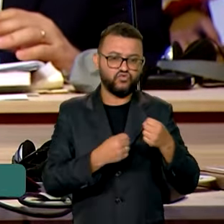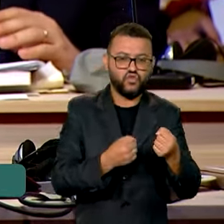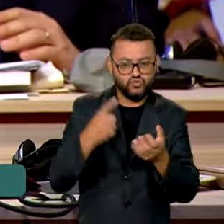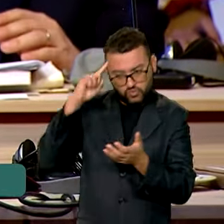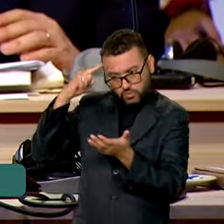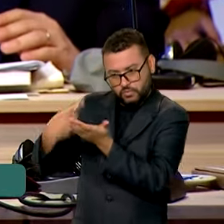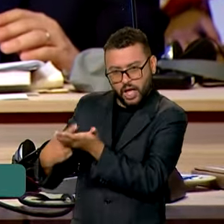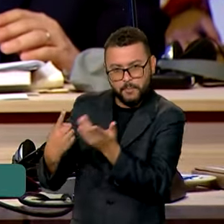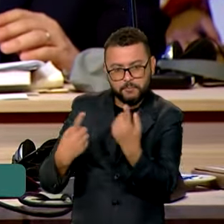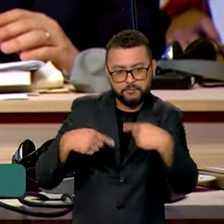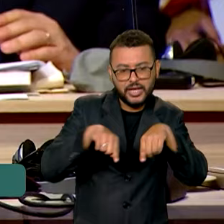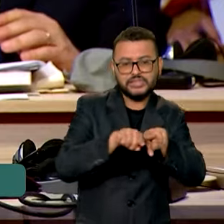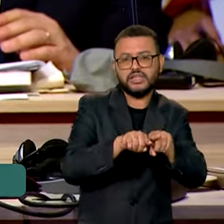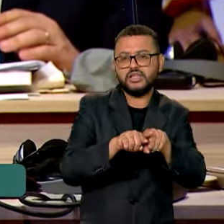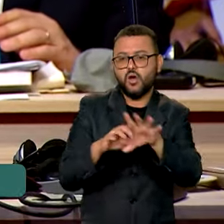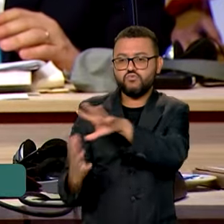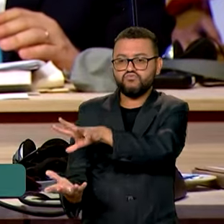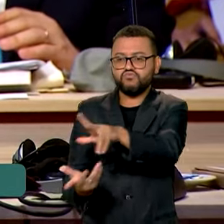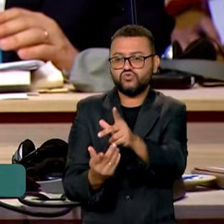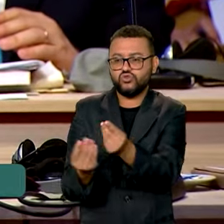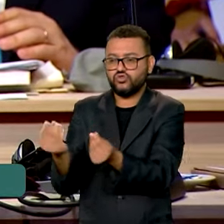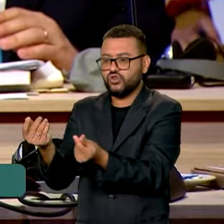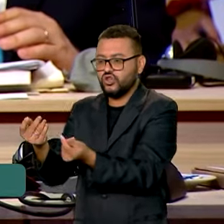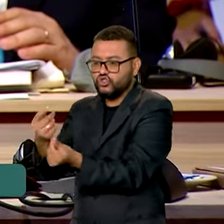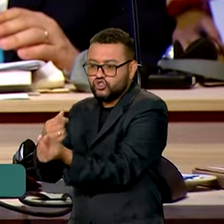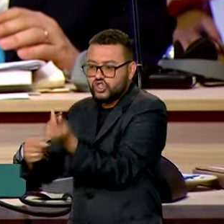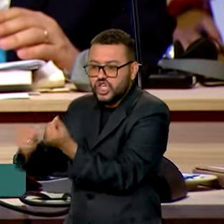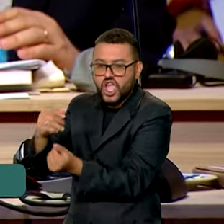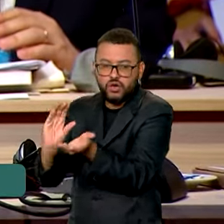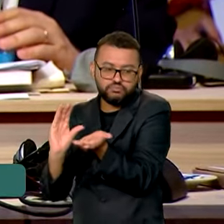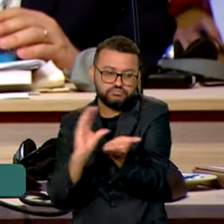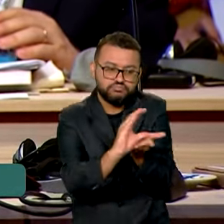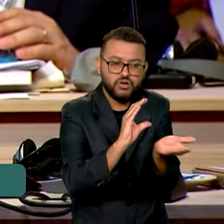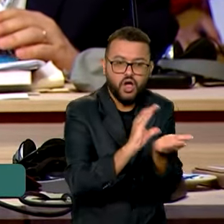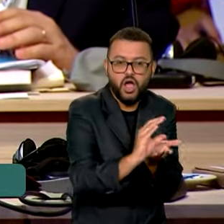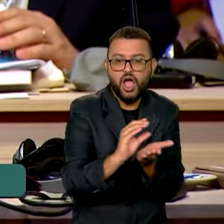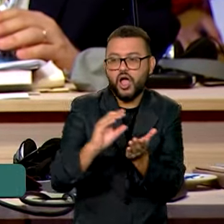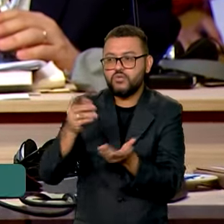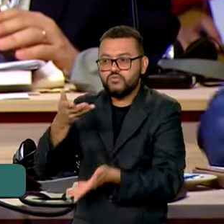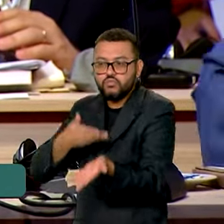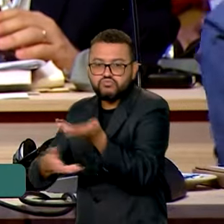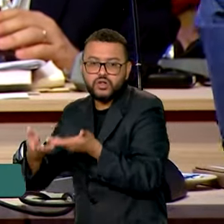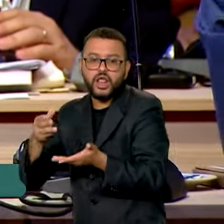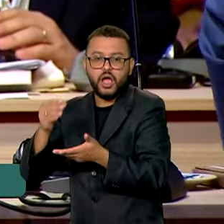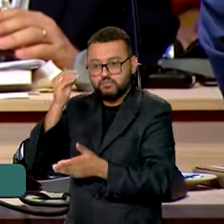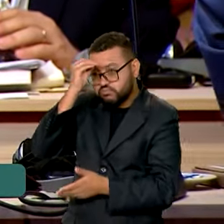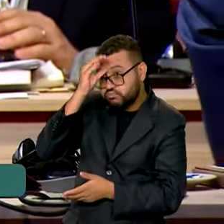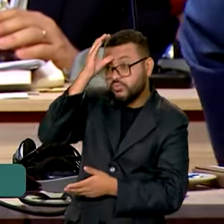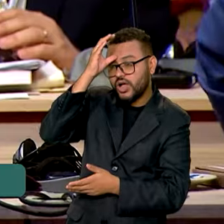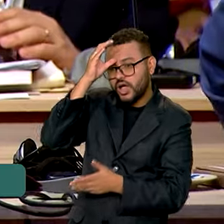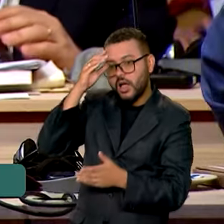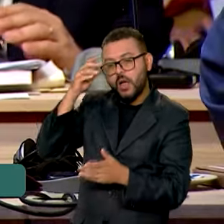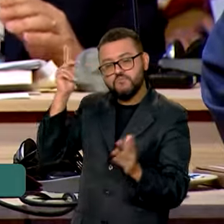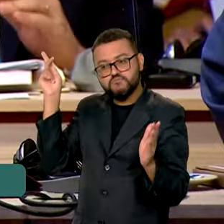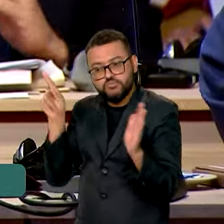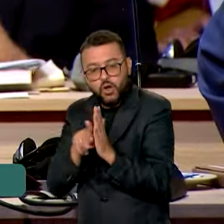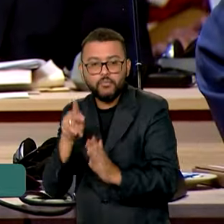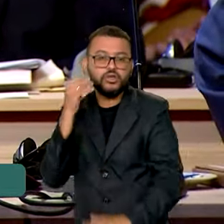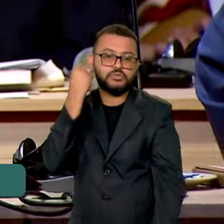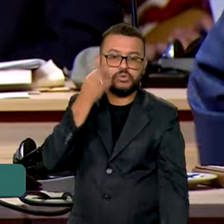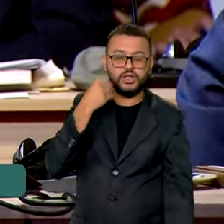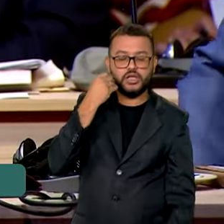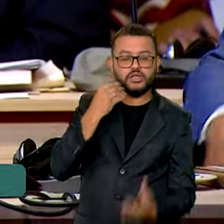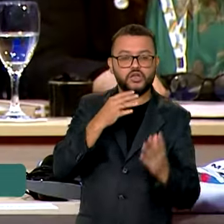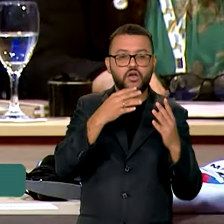parcerias globais, mobilizar recursos, compartilhar conhecimentos e experiências exitosas no combate à fome e